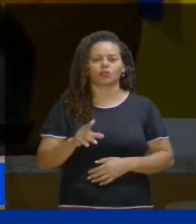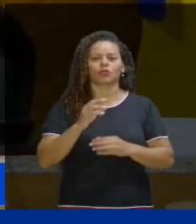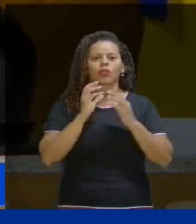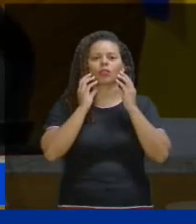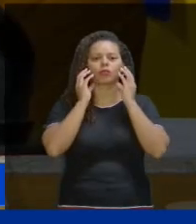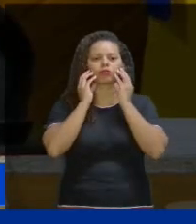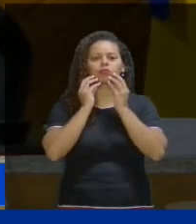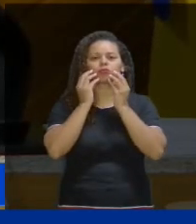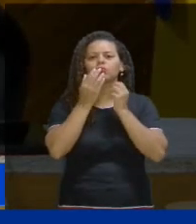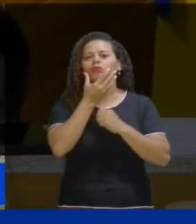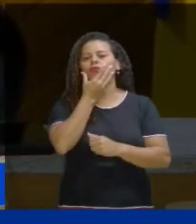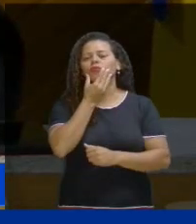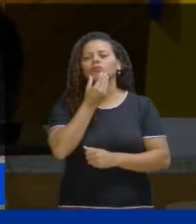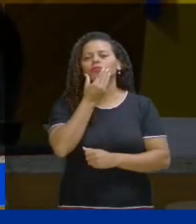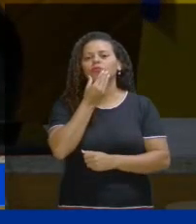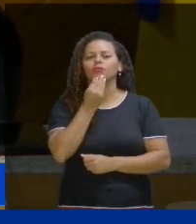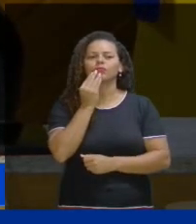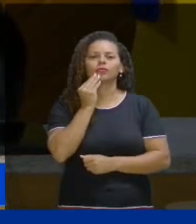branco,